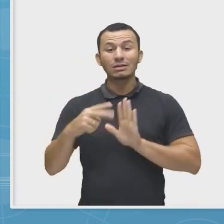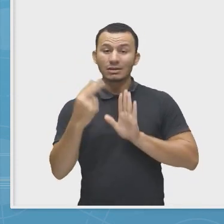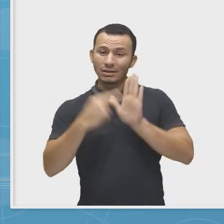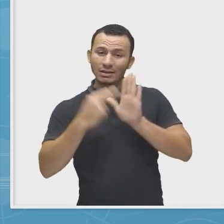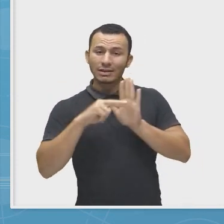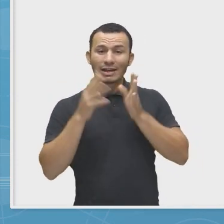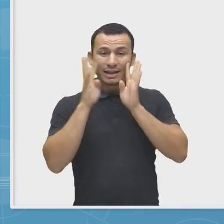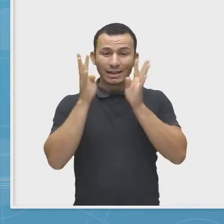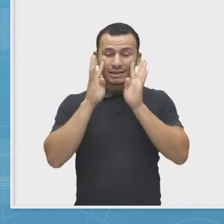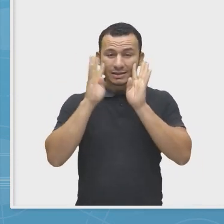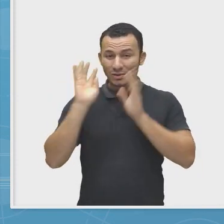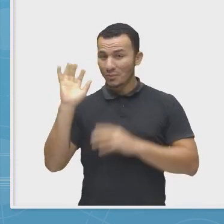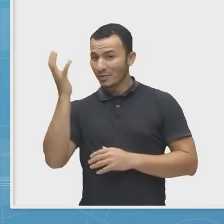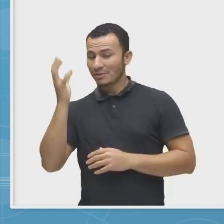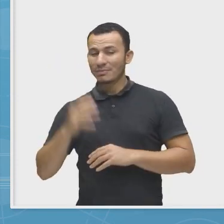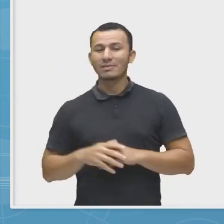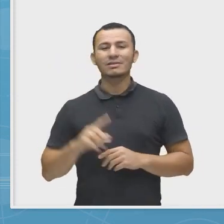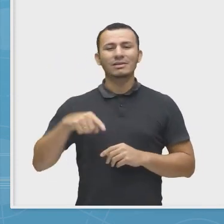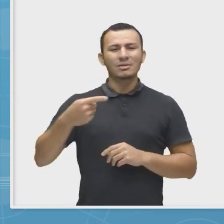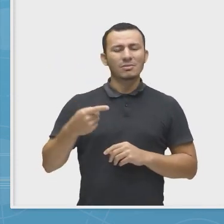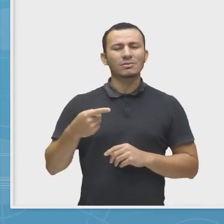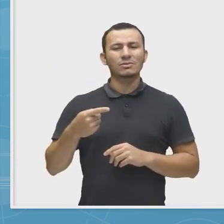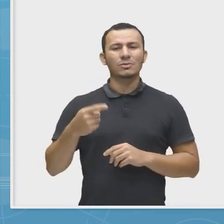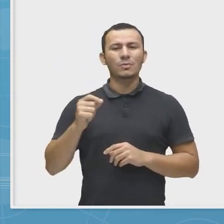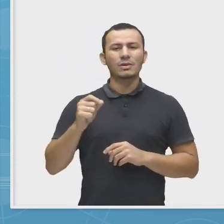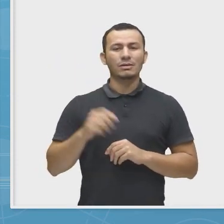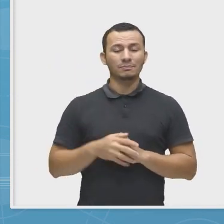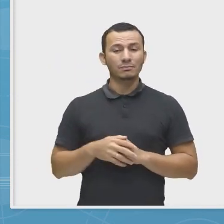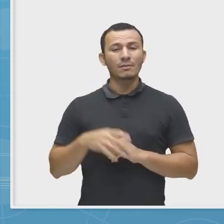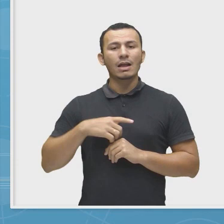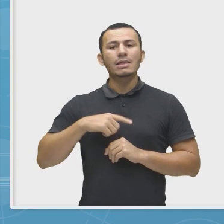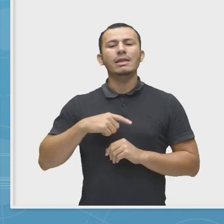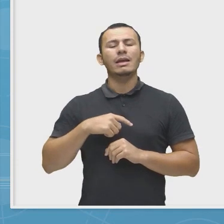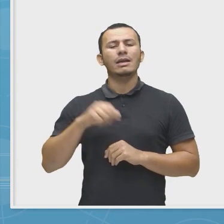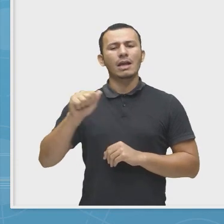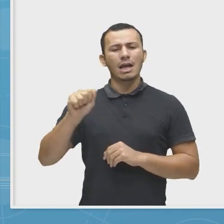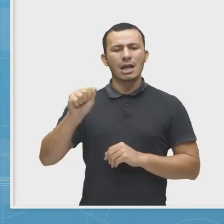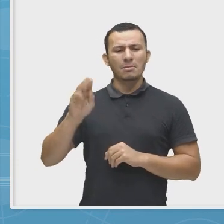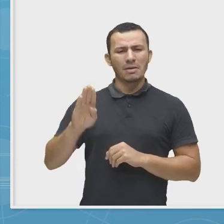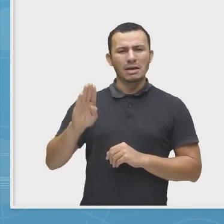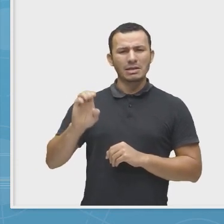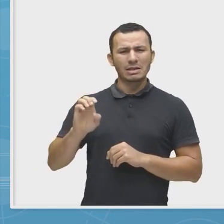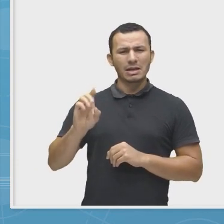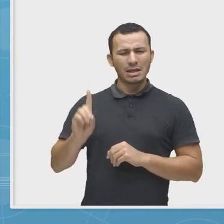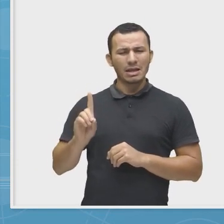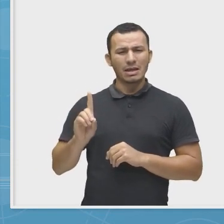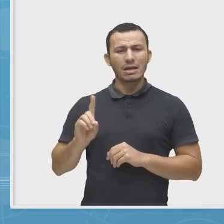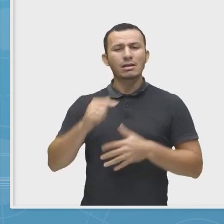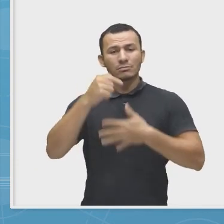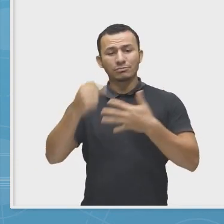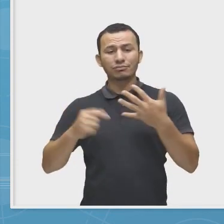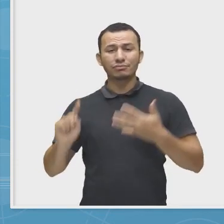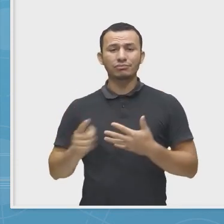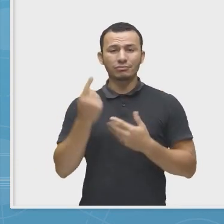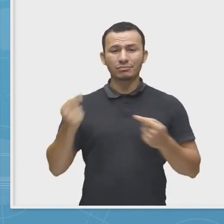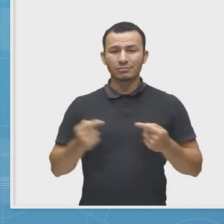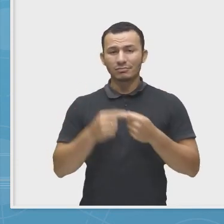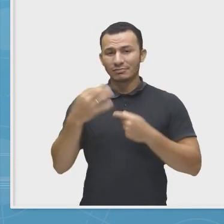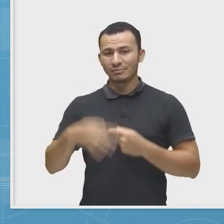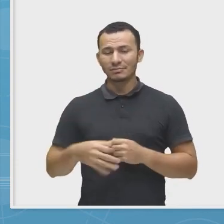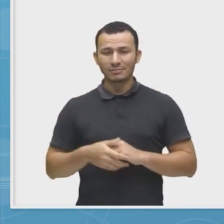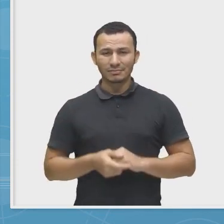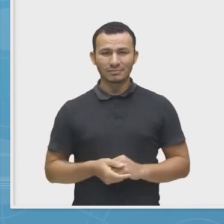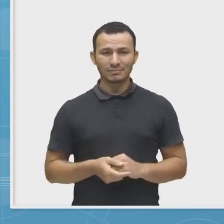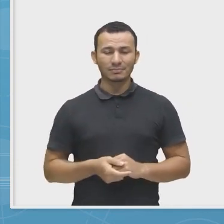no que aconteceu aí, e aí vocês vão lá para o comando da questão e vão responder as alternativas, vão marcar uma das alternativas, vamos